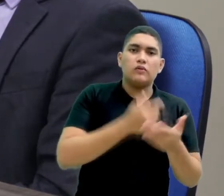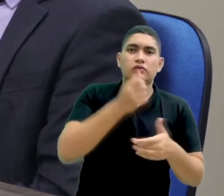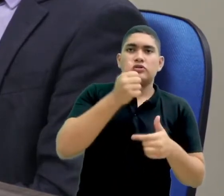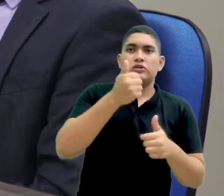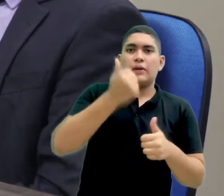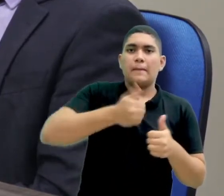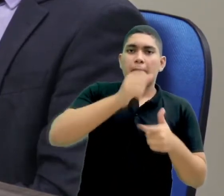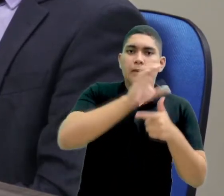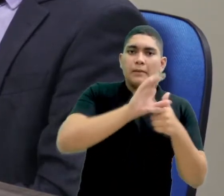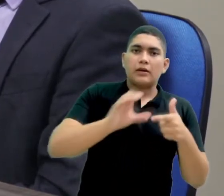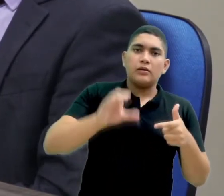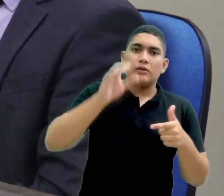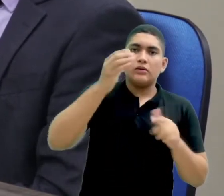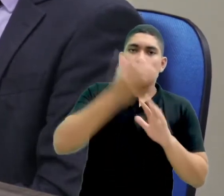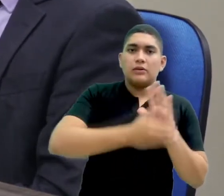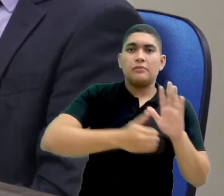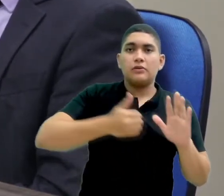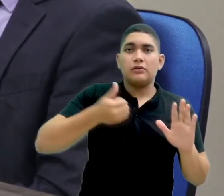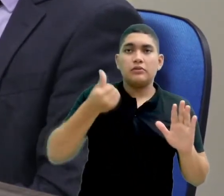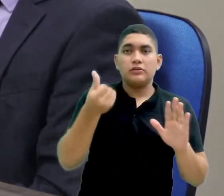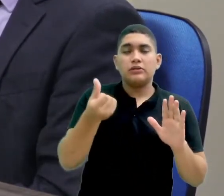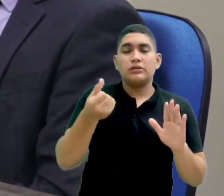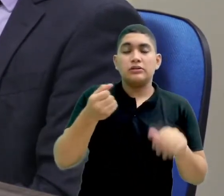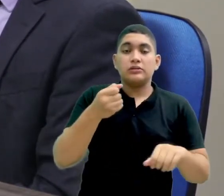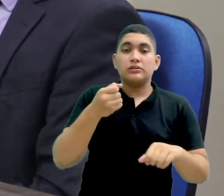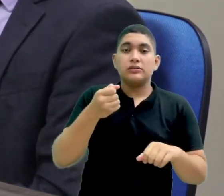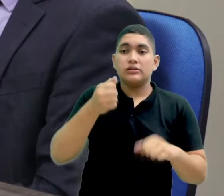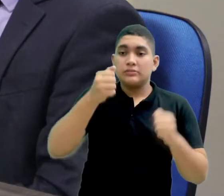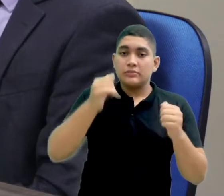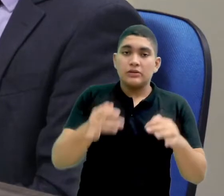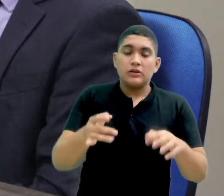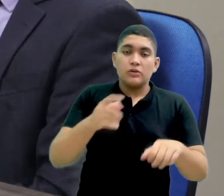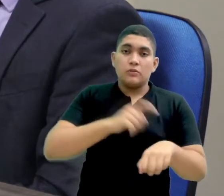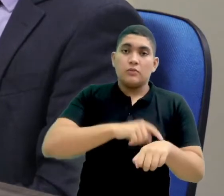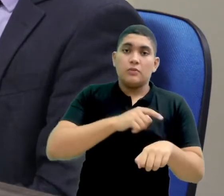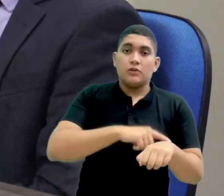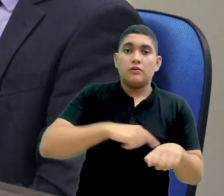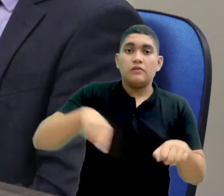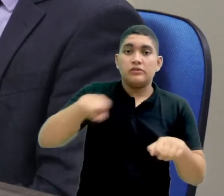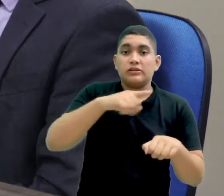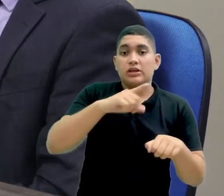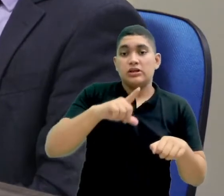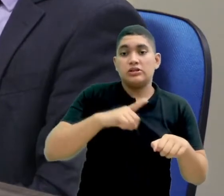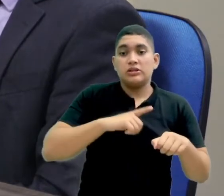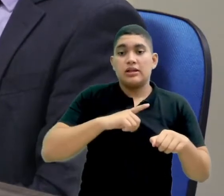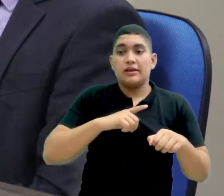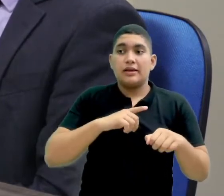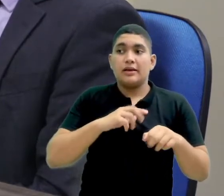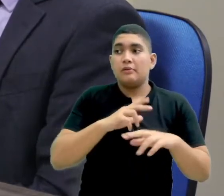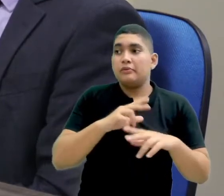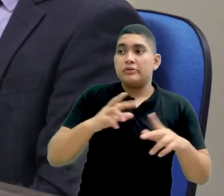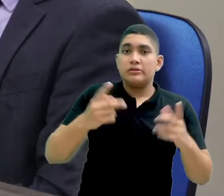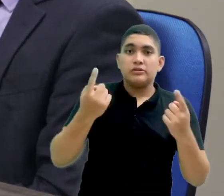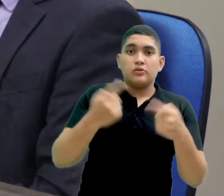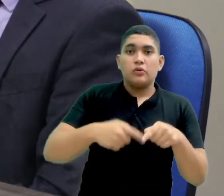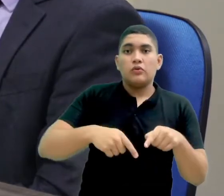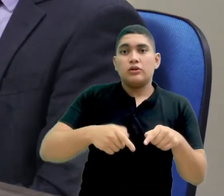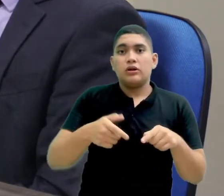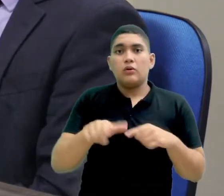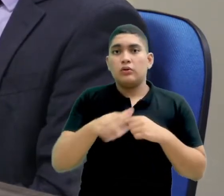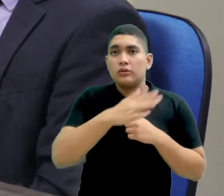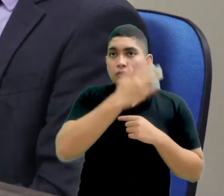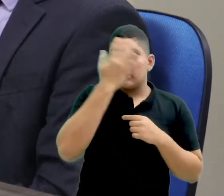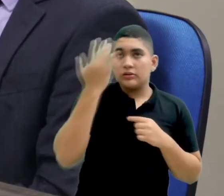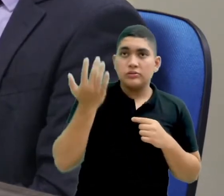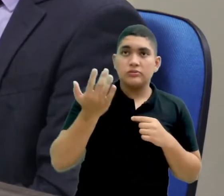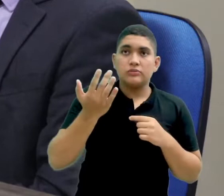né? Ele diz o seguinte, quando algum de vocês tem uma questão contra o outro, como se atreve a submeter-se a